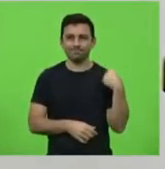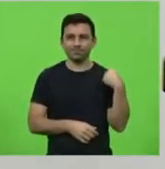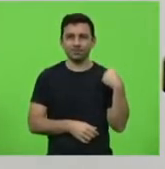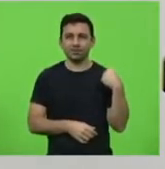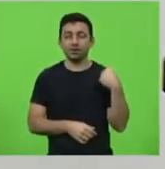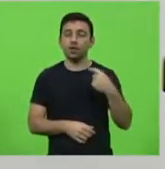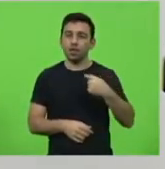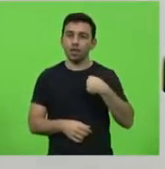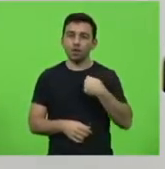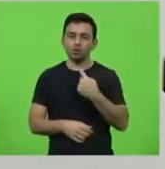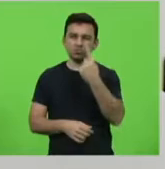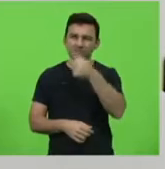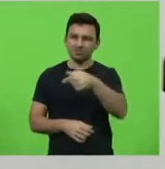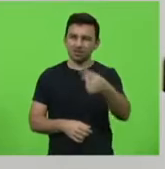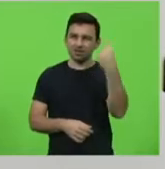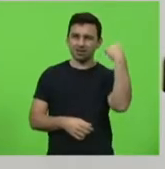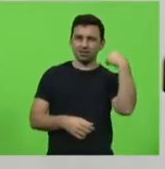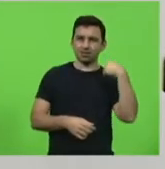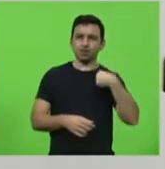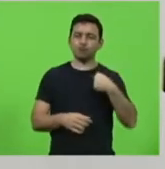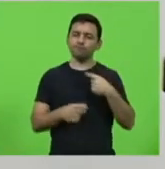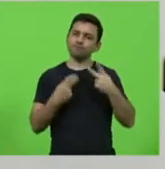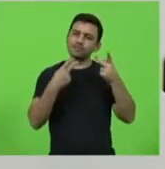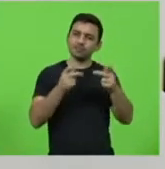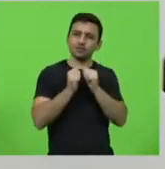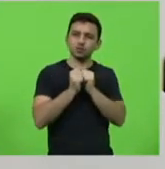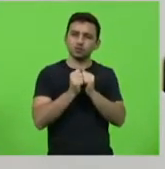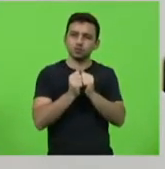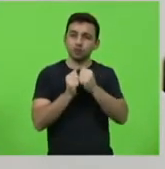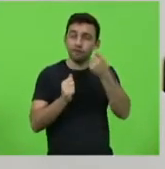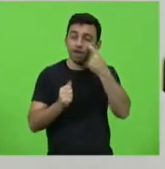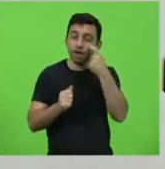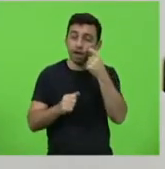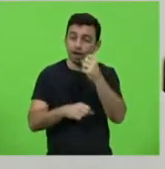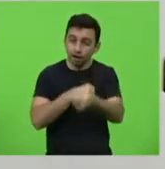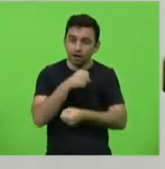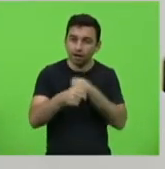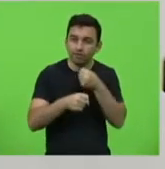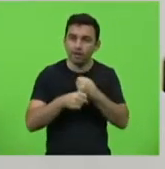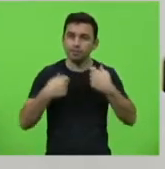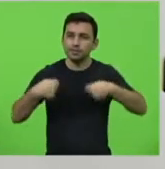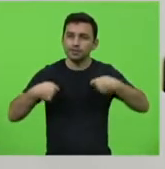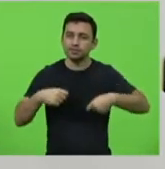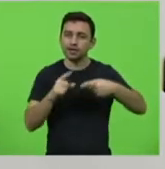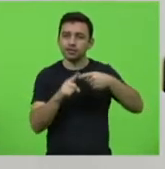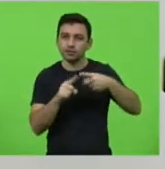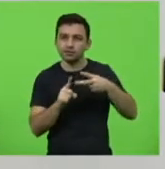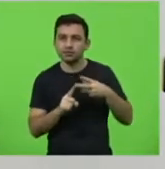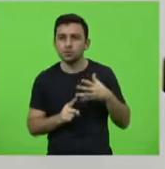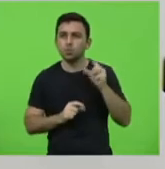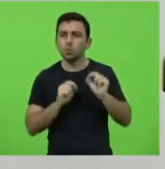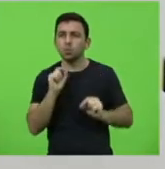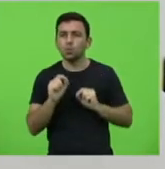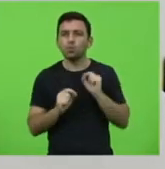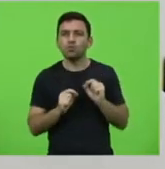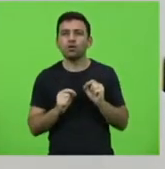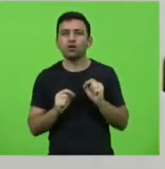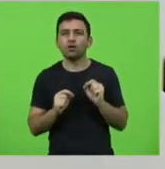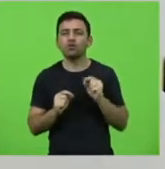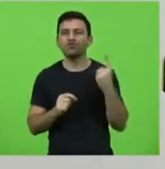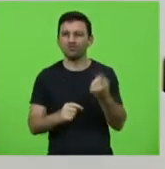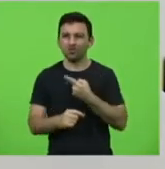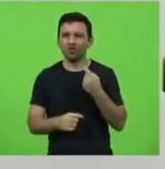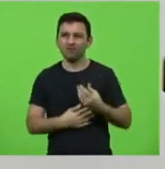estava com ele visitando para ver o que que a gente ia colocar o ano que vem, o que que estava precisando, porque nós que moramos